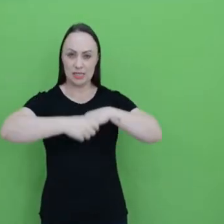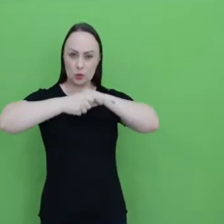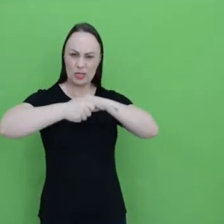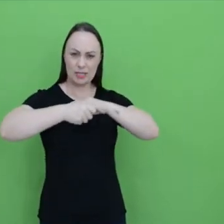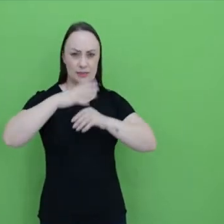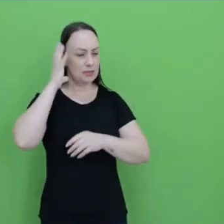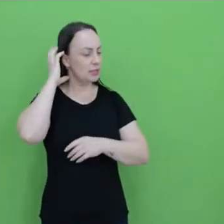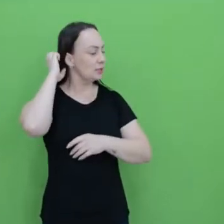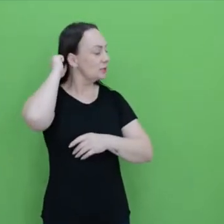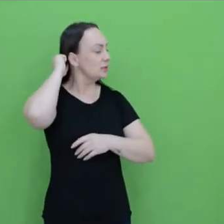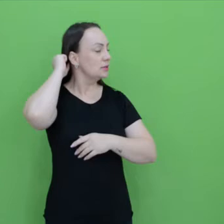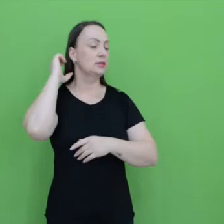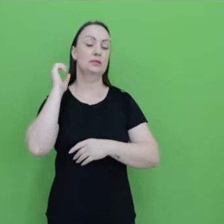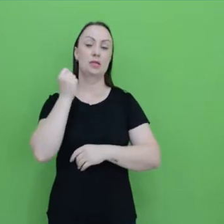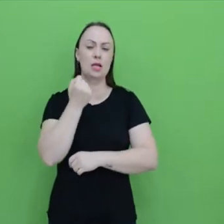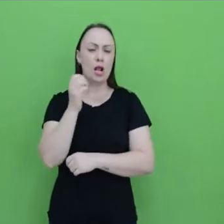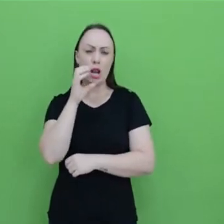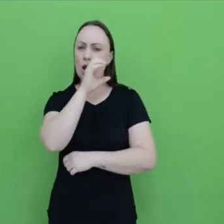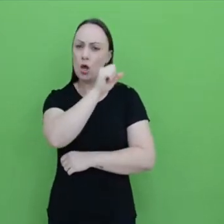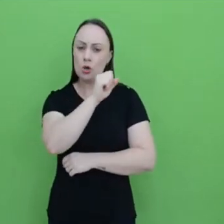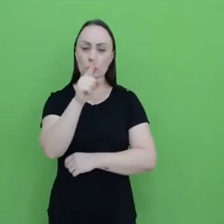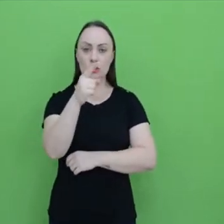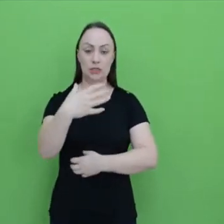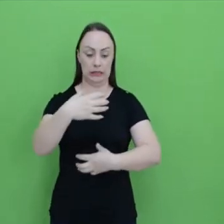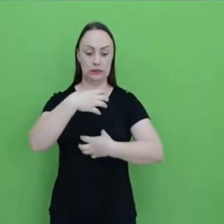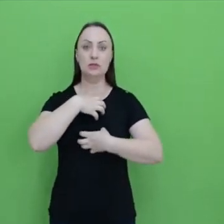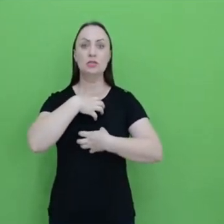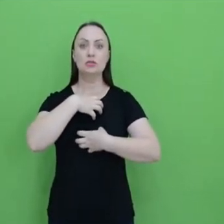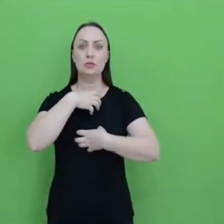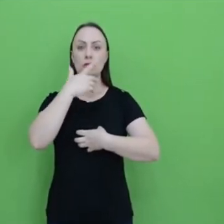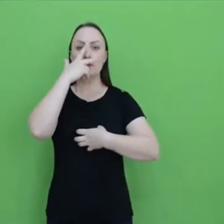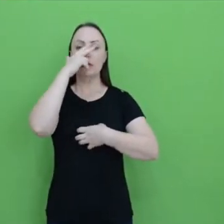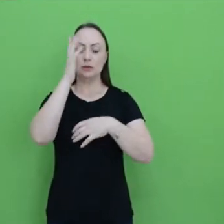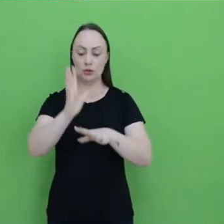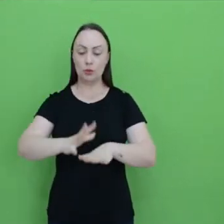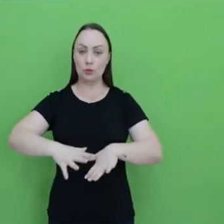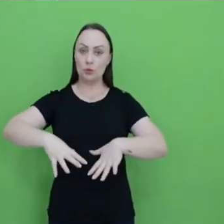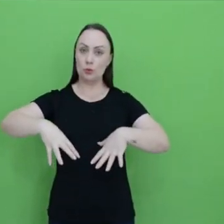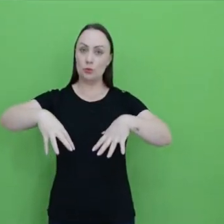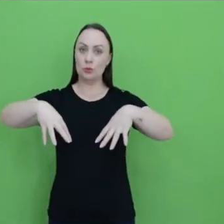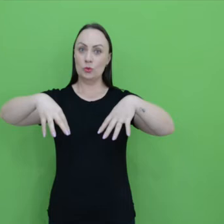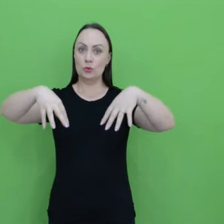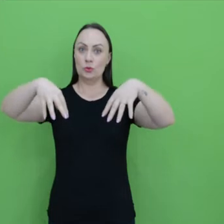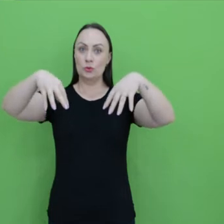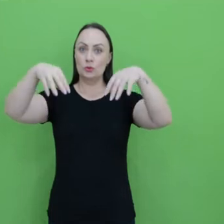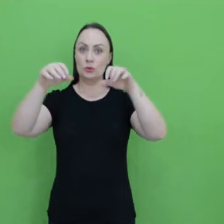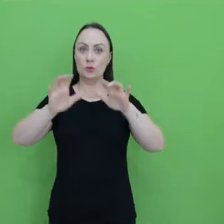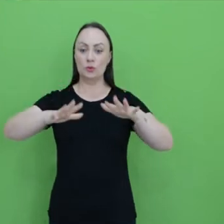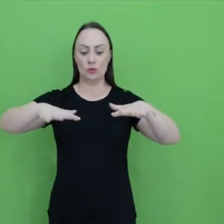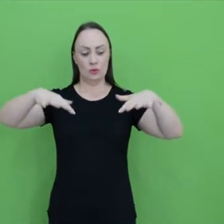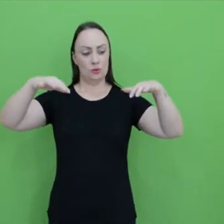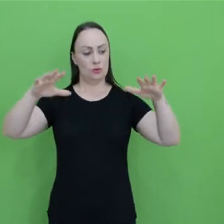neles. Em alguns instantes, eles sentiram que estavam saindo do chão, estavam